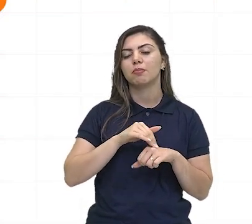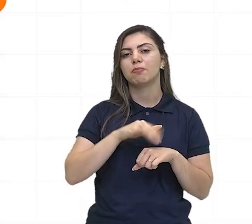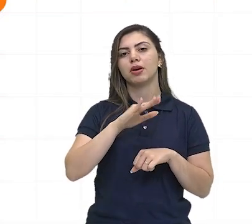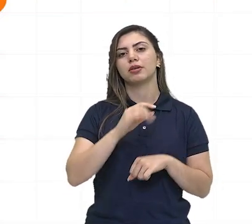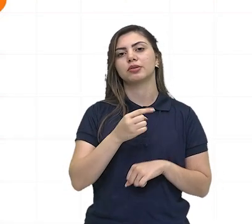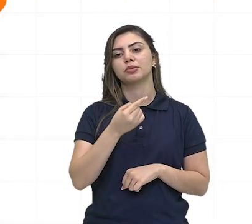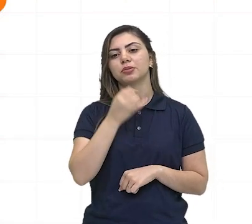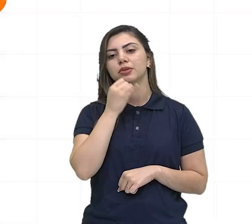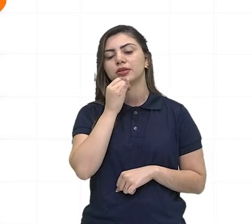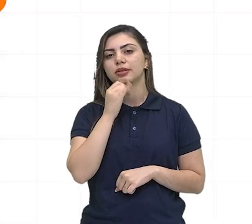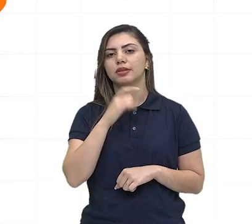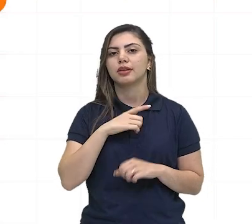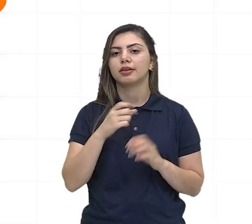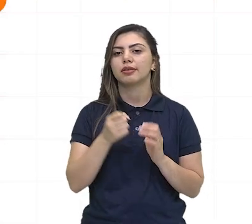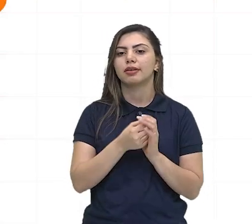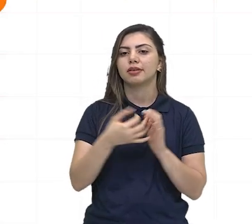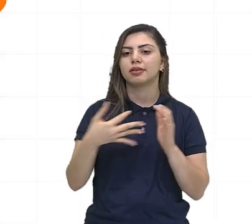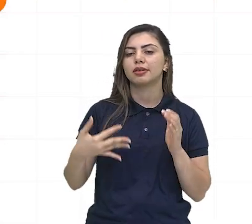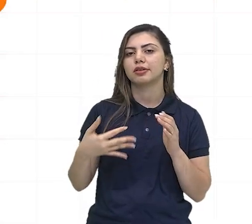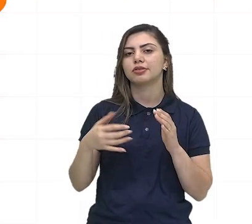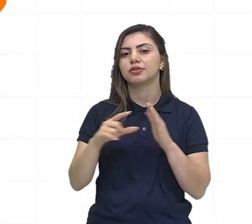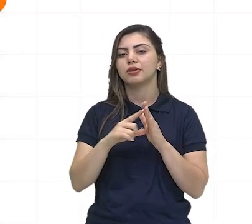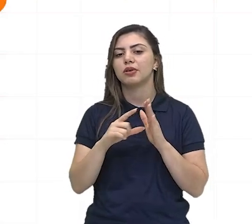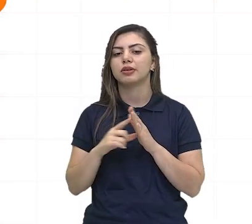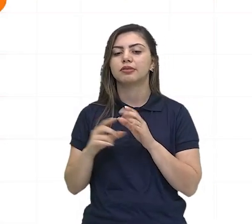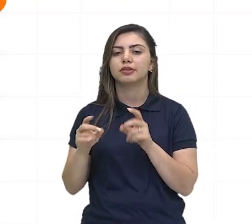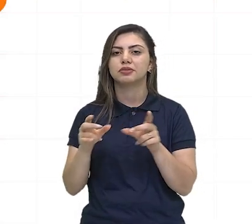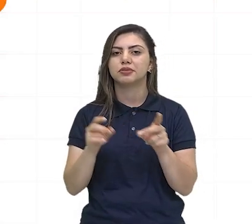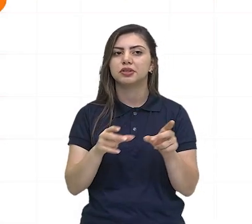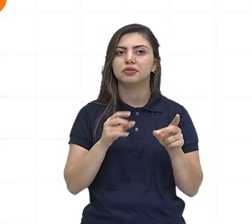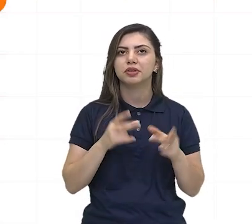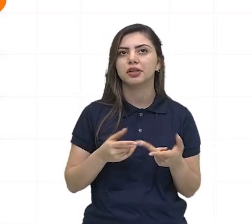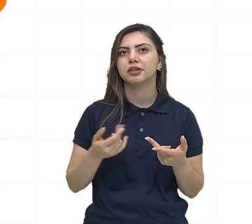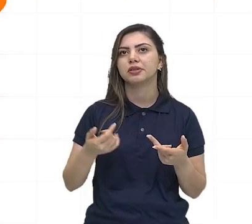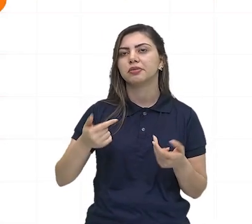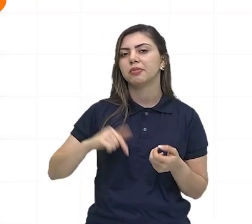características comerciais, industriais ou